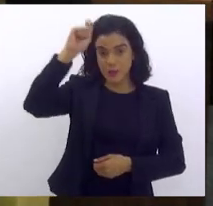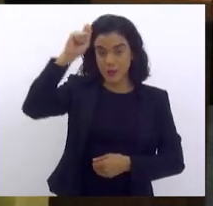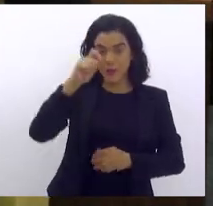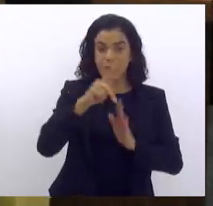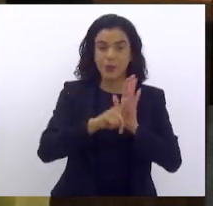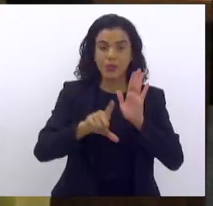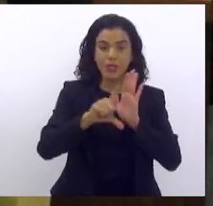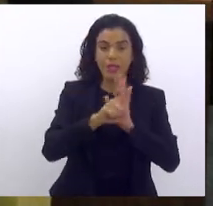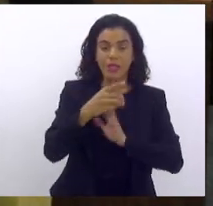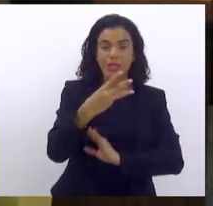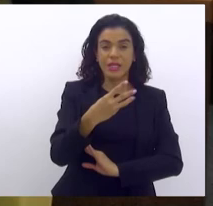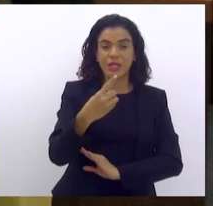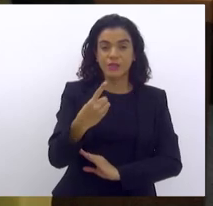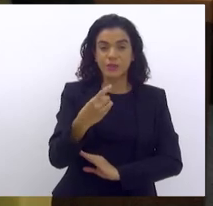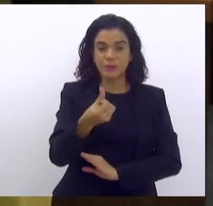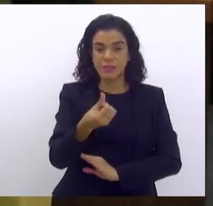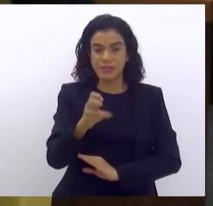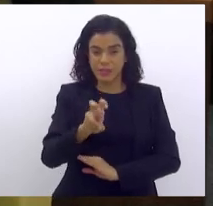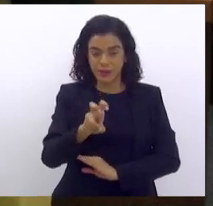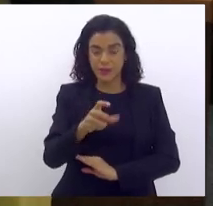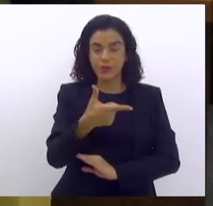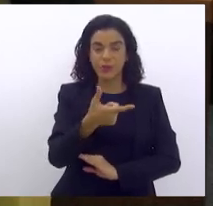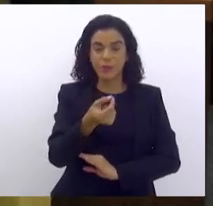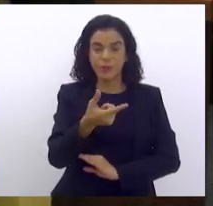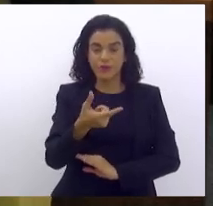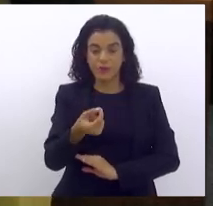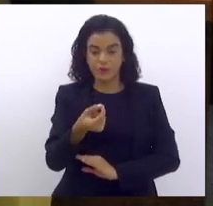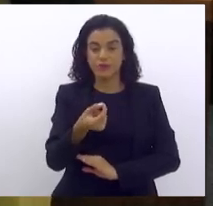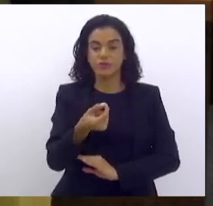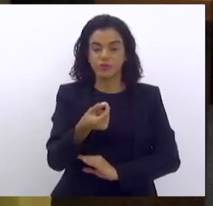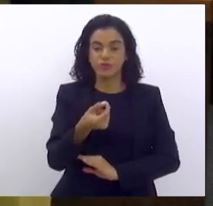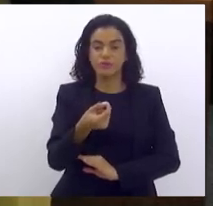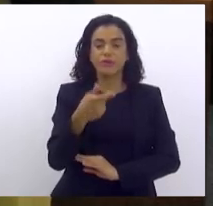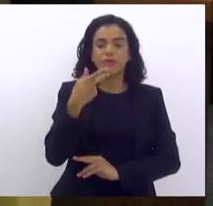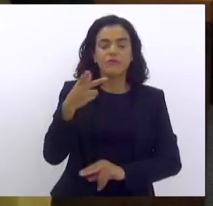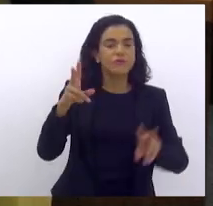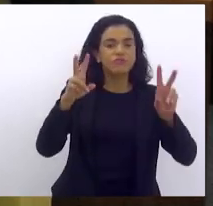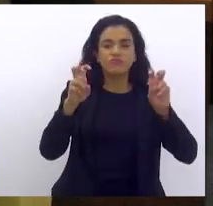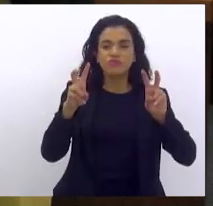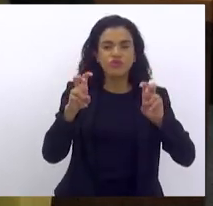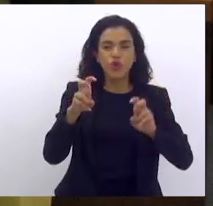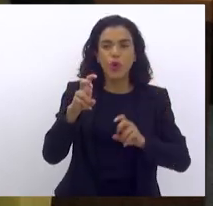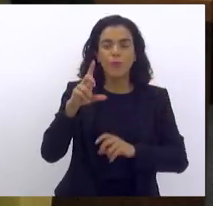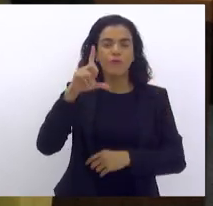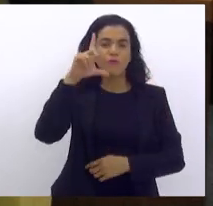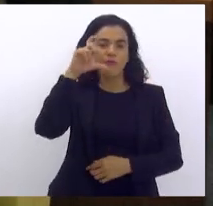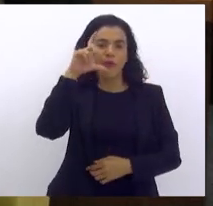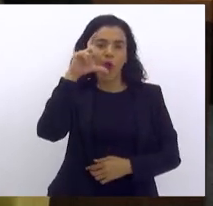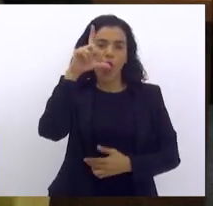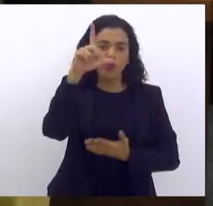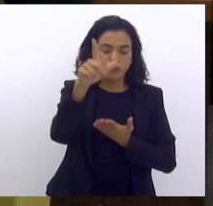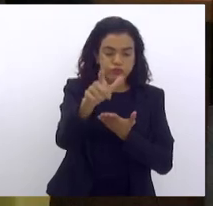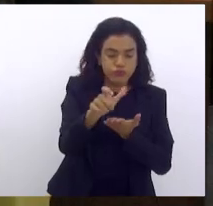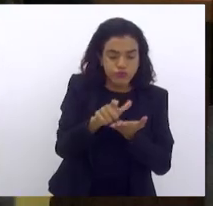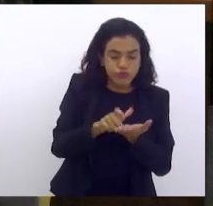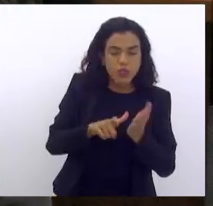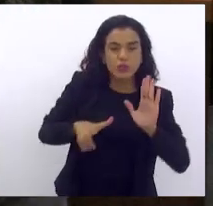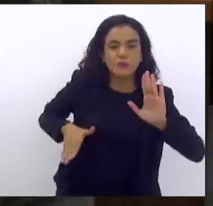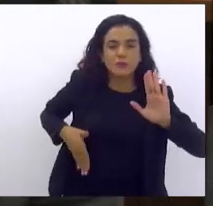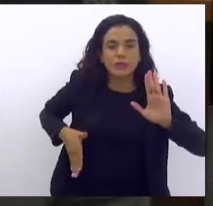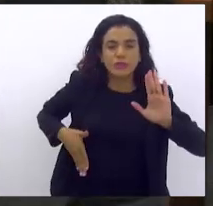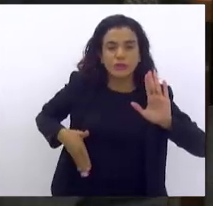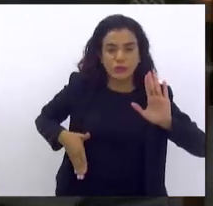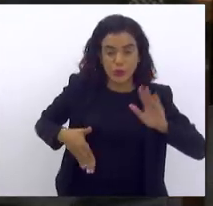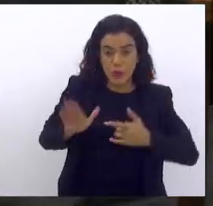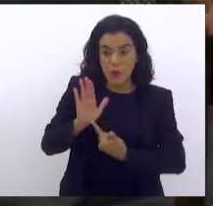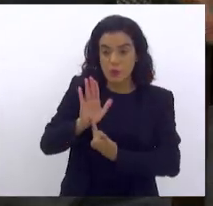projeto de lei 3165-2020, um projeto de lei que trata de reconhecimento fotográfico, que eu apresentei em 2020